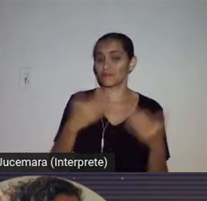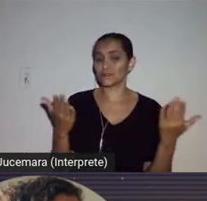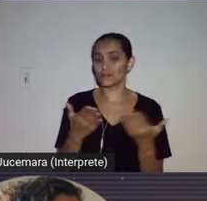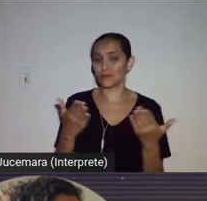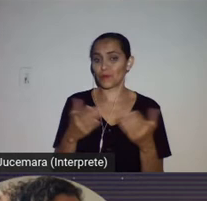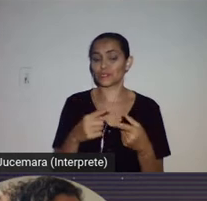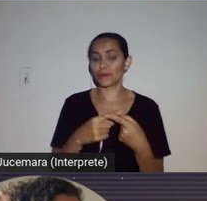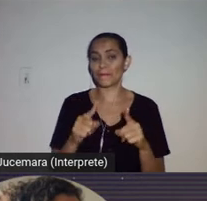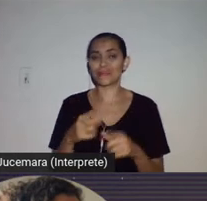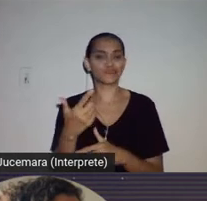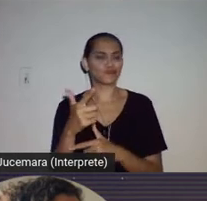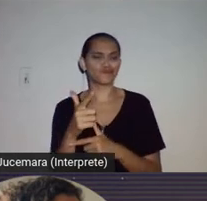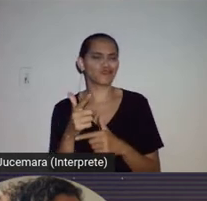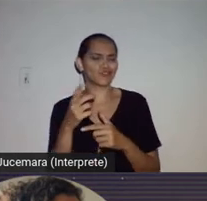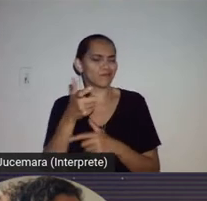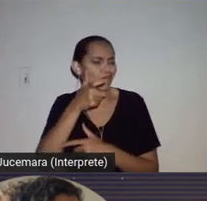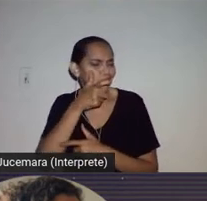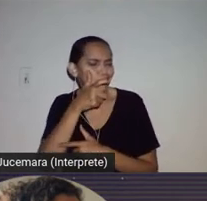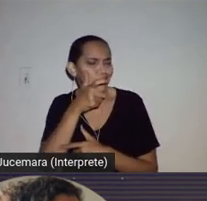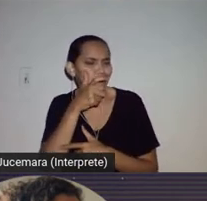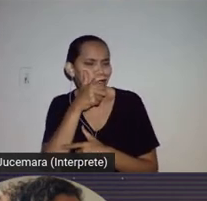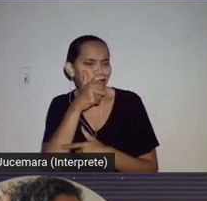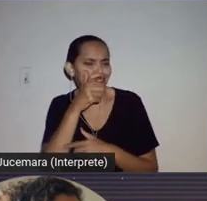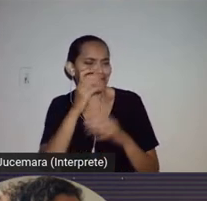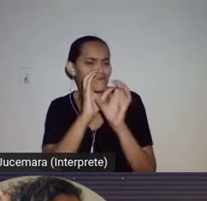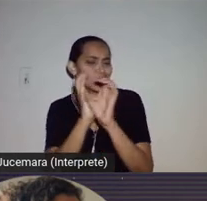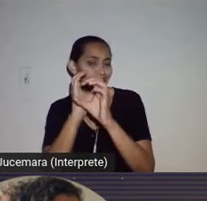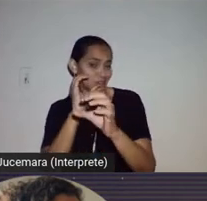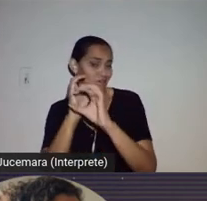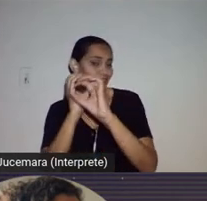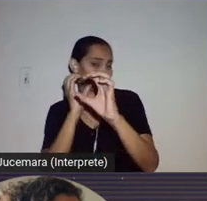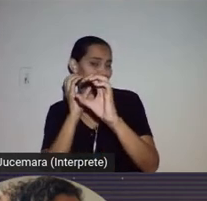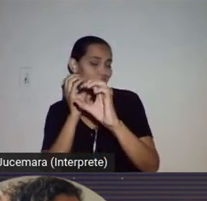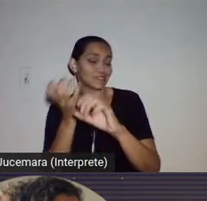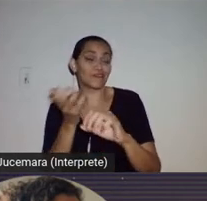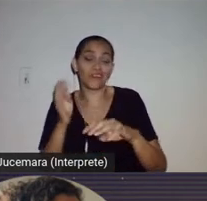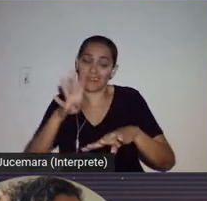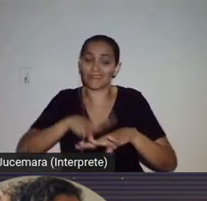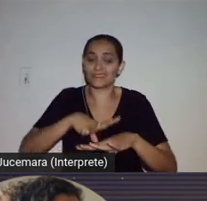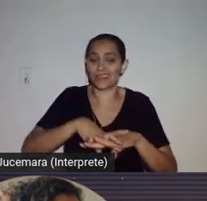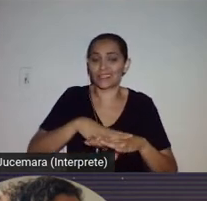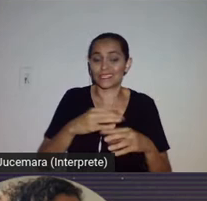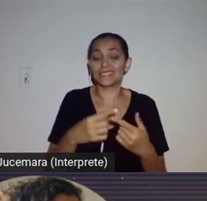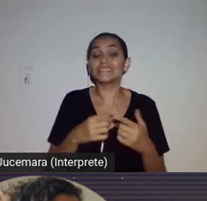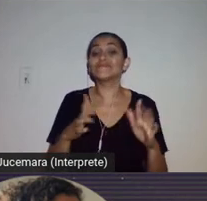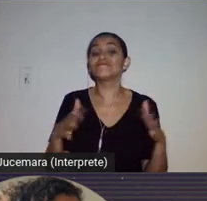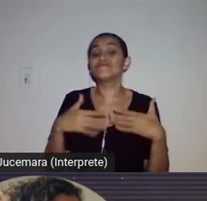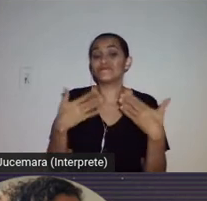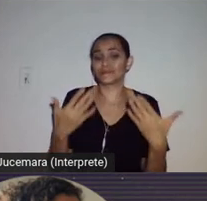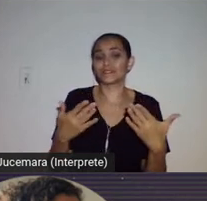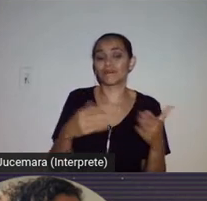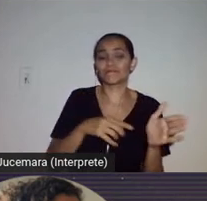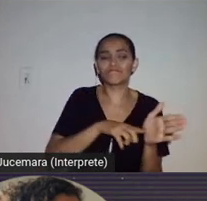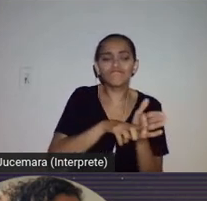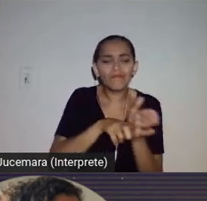mas eu não tinha tanto interesse pelas engenharias. Então, eu comecei a buscar outras opções da área de exatas.